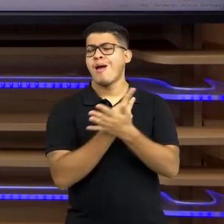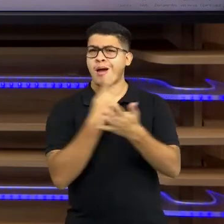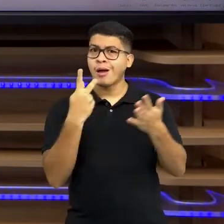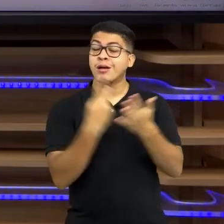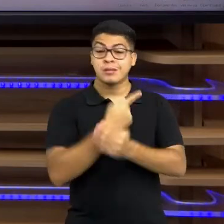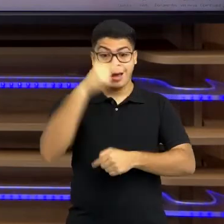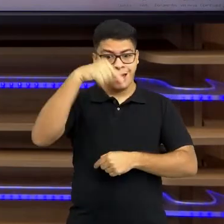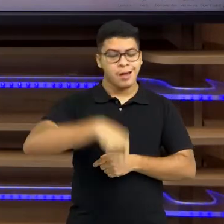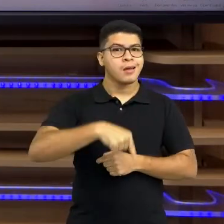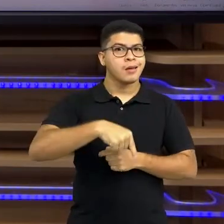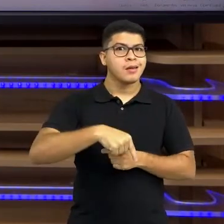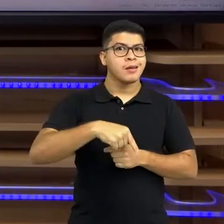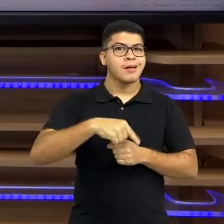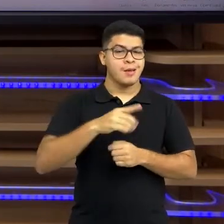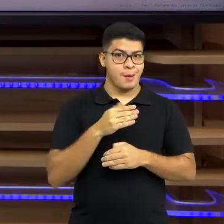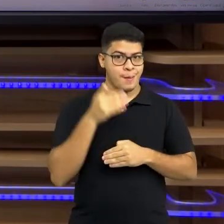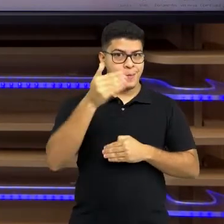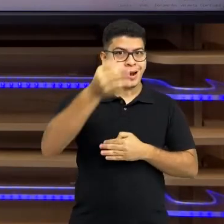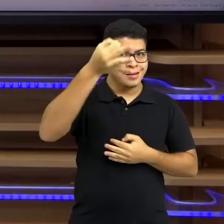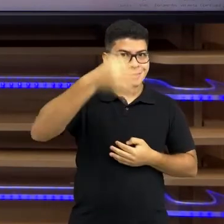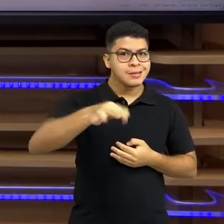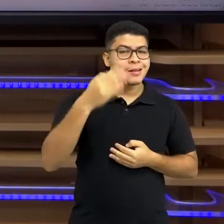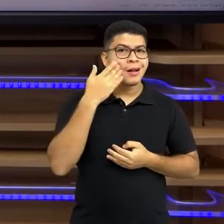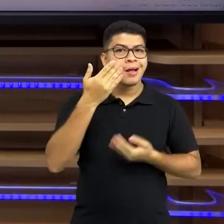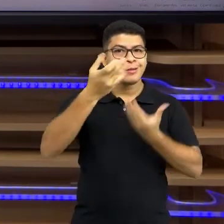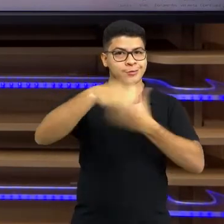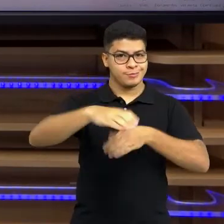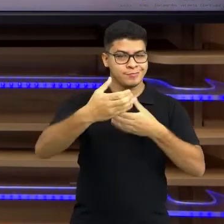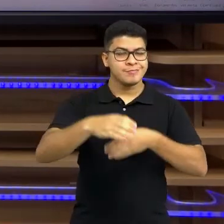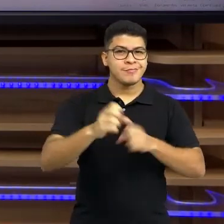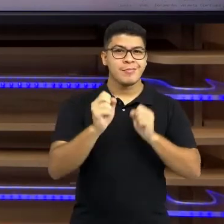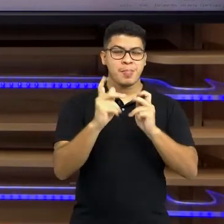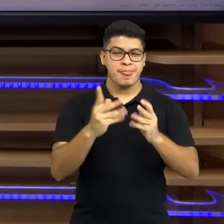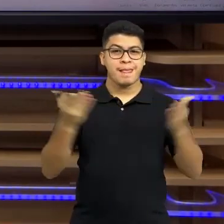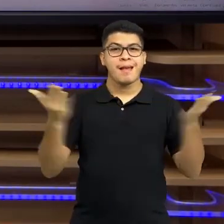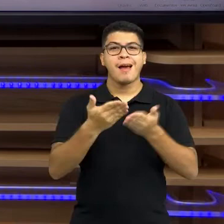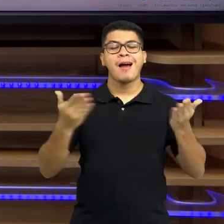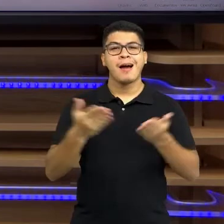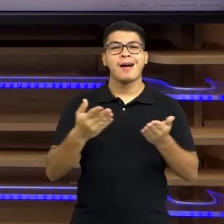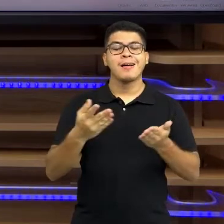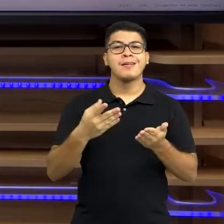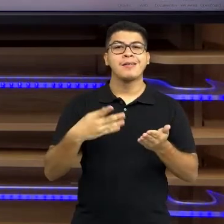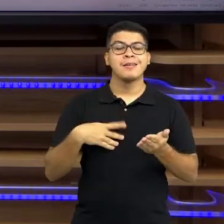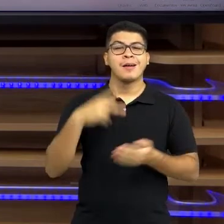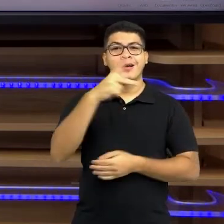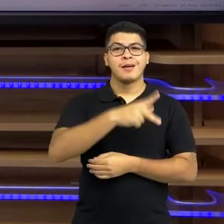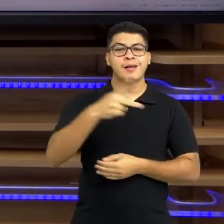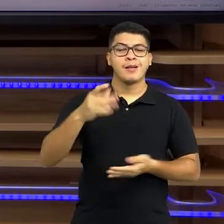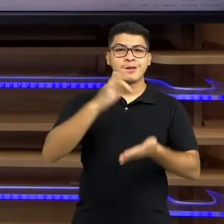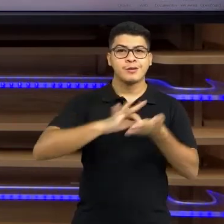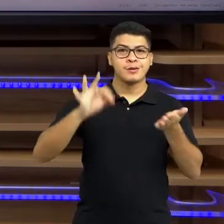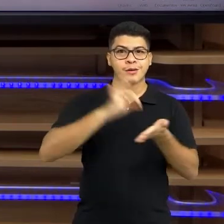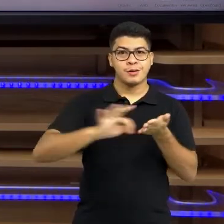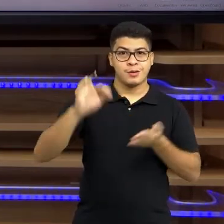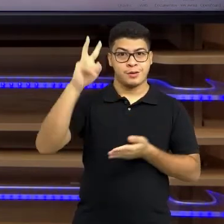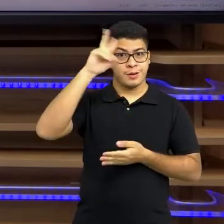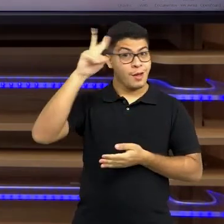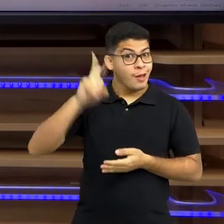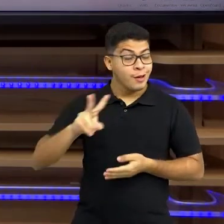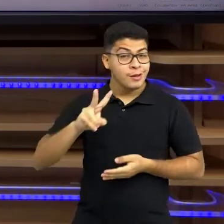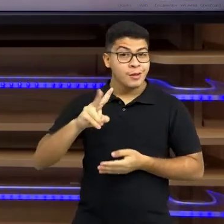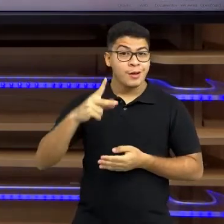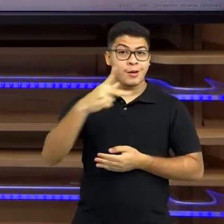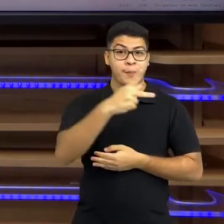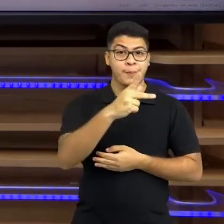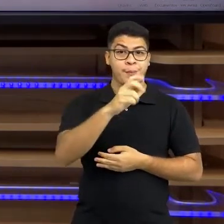Erra aqui mesmo para acertar lá na frente. Tá bom, gente? Pessoal, vocês vão ficar agora com a correção do Exercitando de História, junto